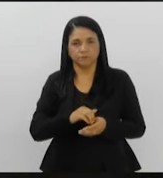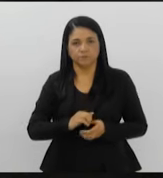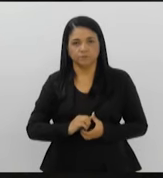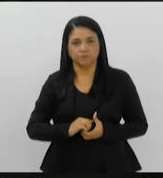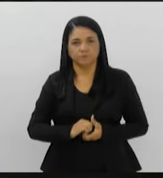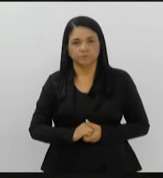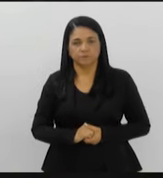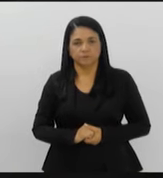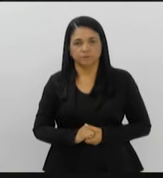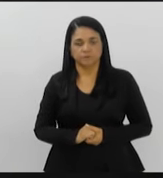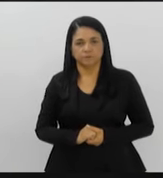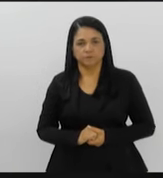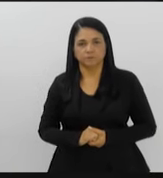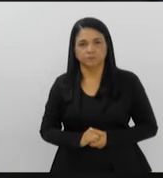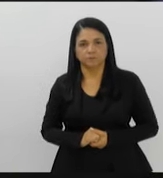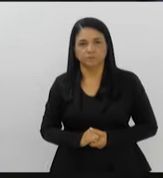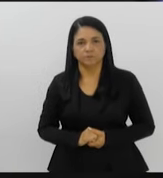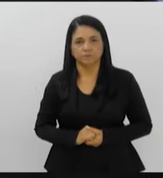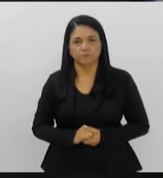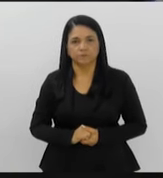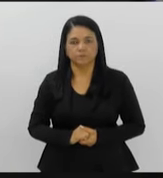Não, tá aqui.